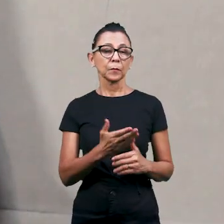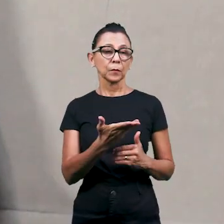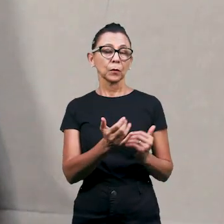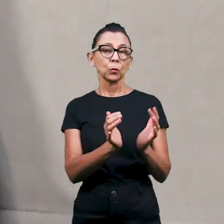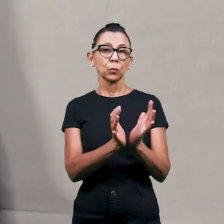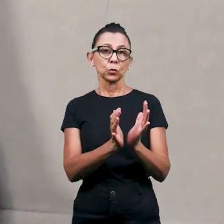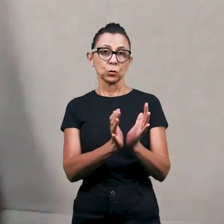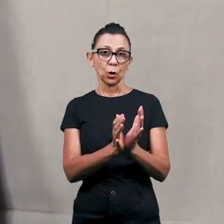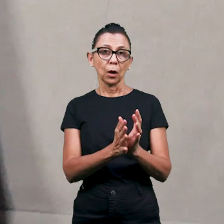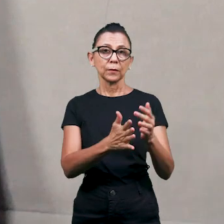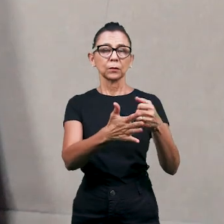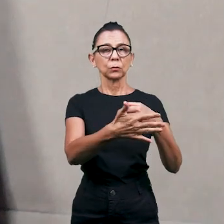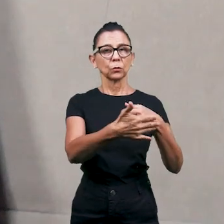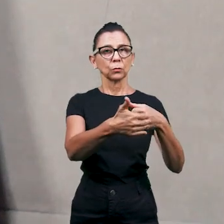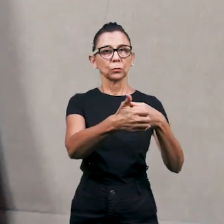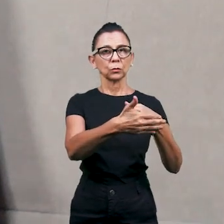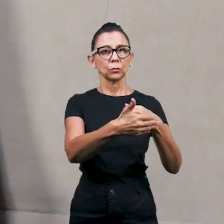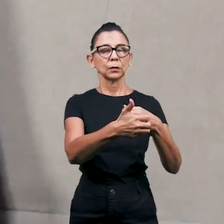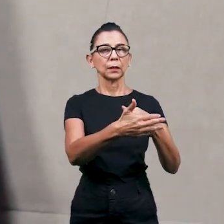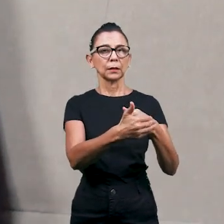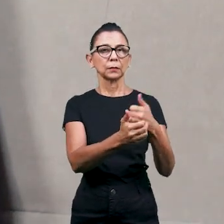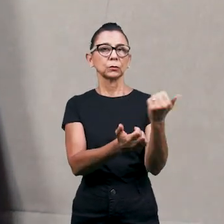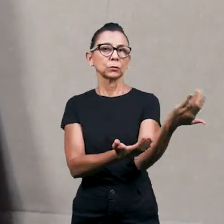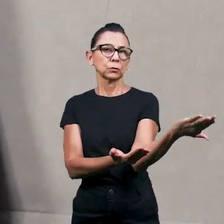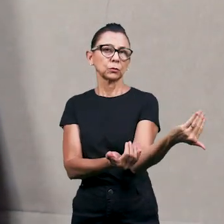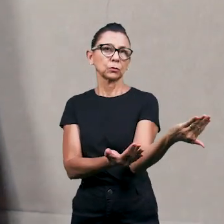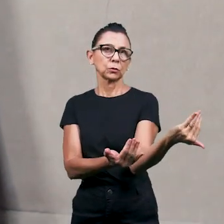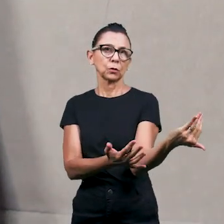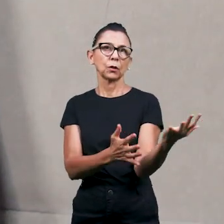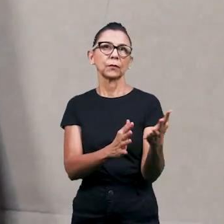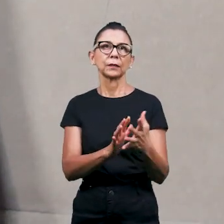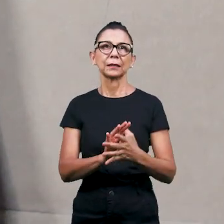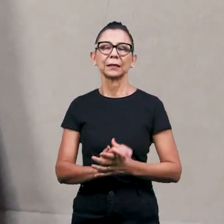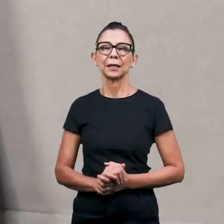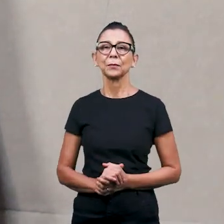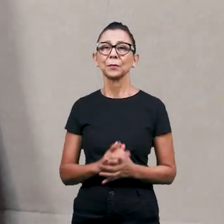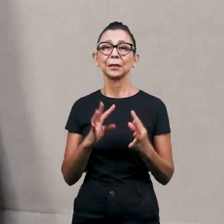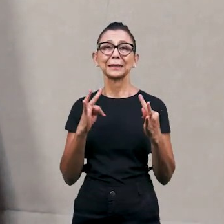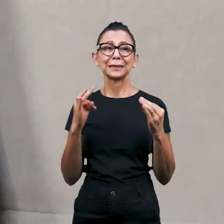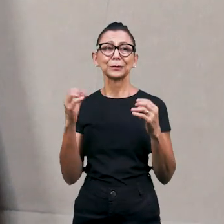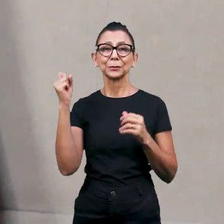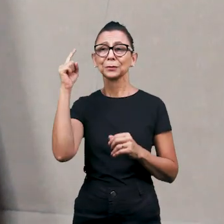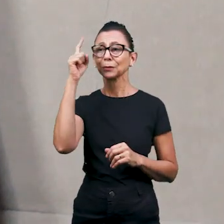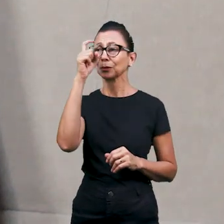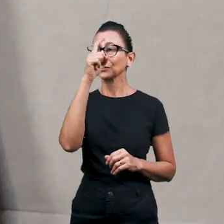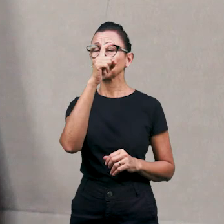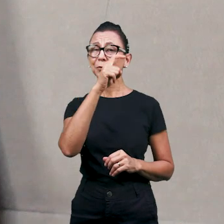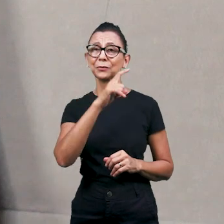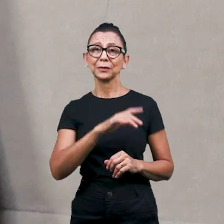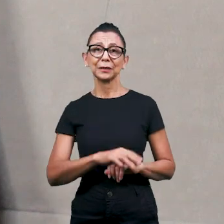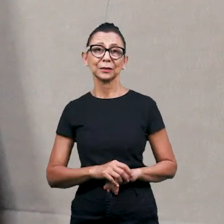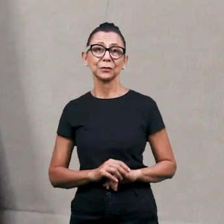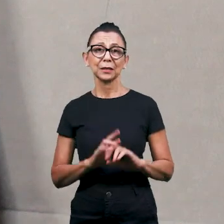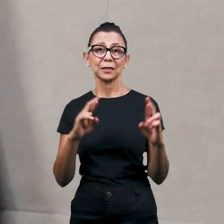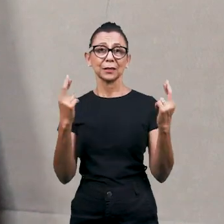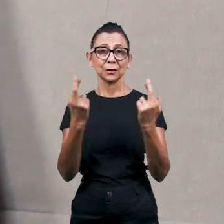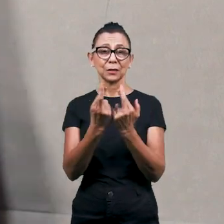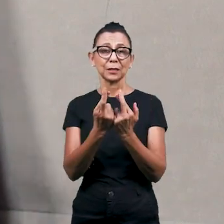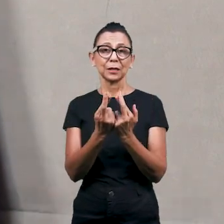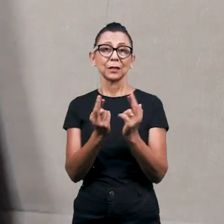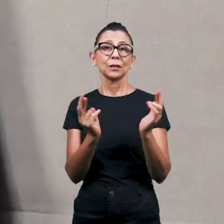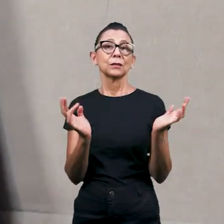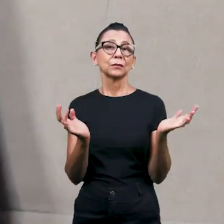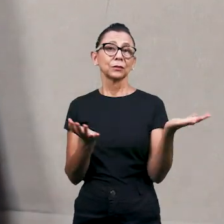trabalho em todas as regiões, que é a circular 101/21, que autoriza que nas regiões ou